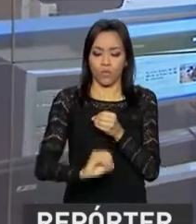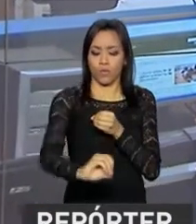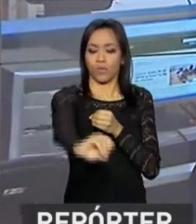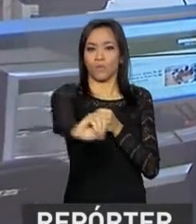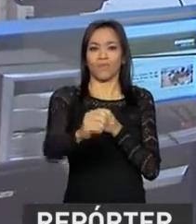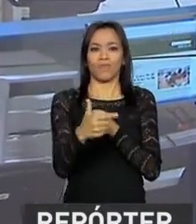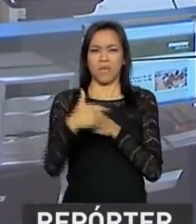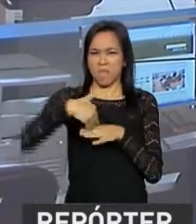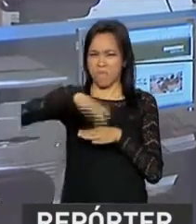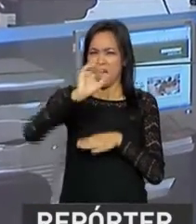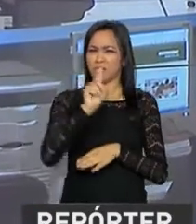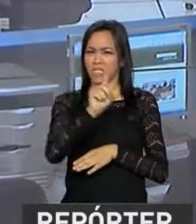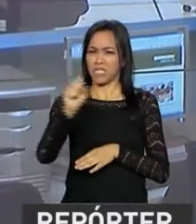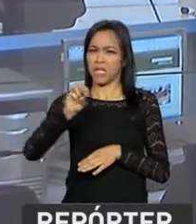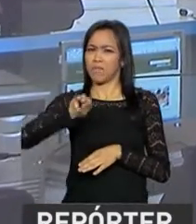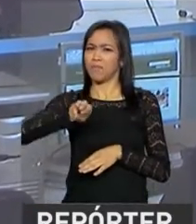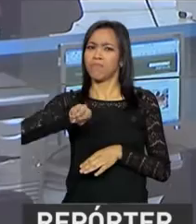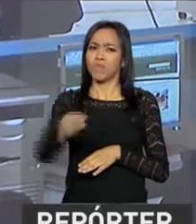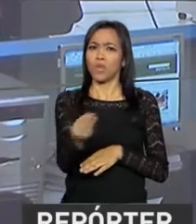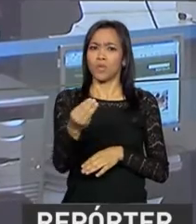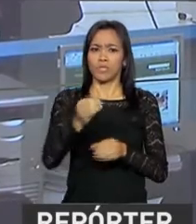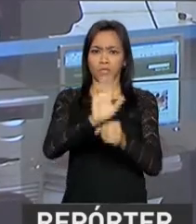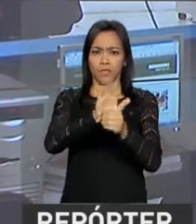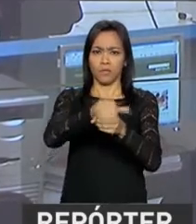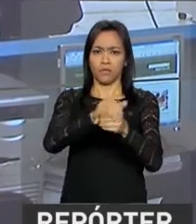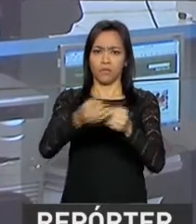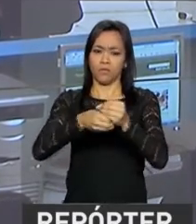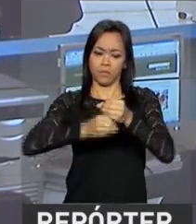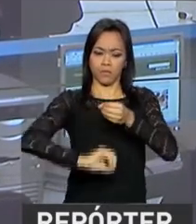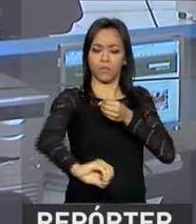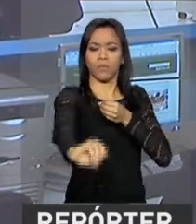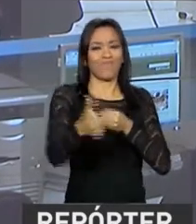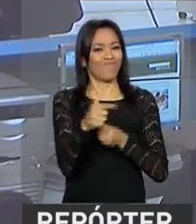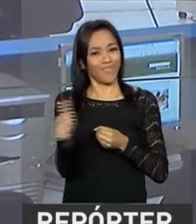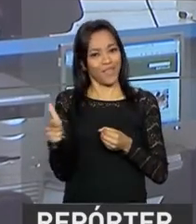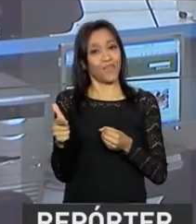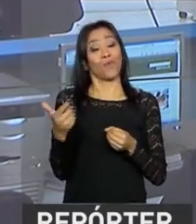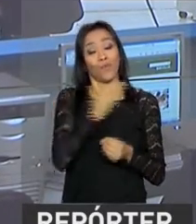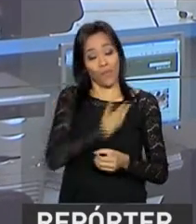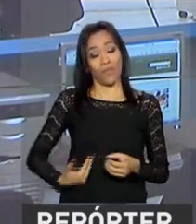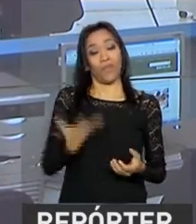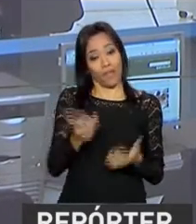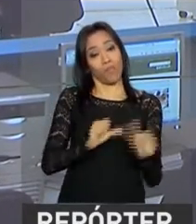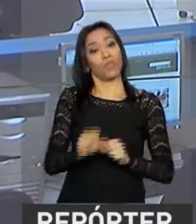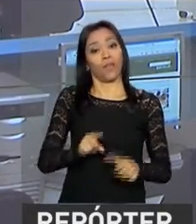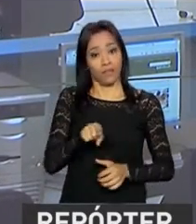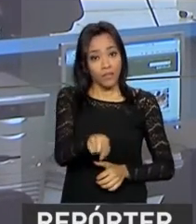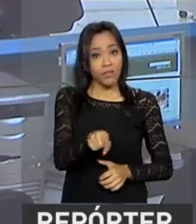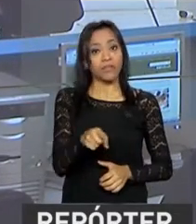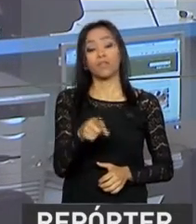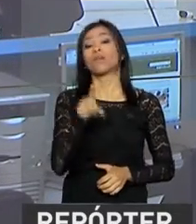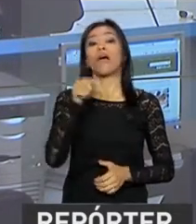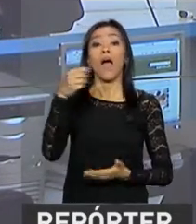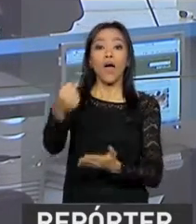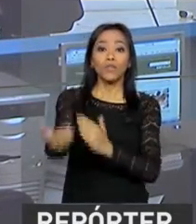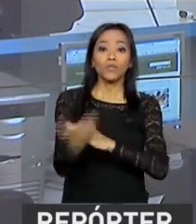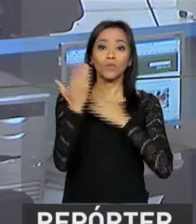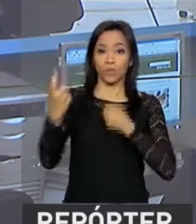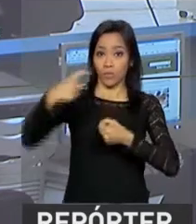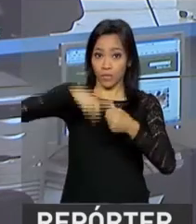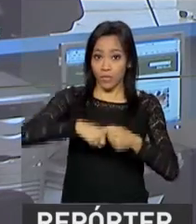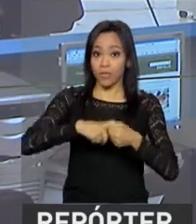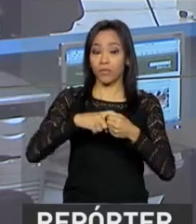de 100 milhões não têm coleta de esgoto o governo quer mudar essa realidade para isso vai contar com a ajuda do programa de parcerias de